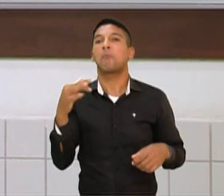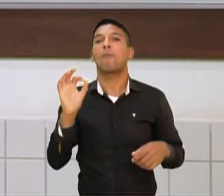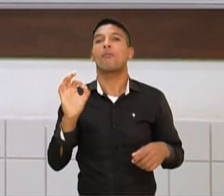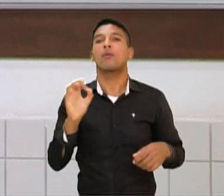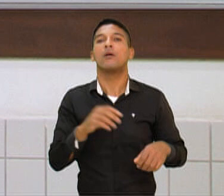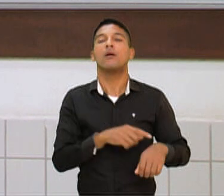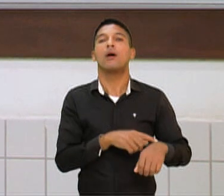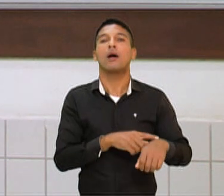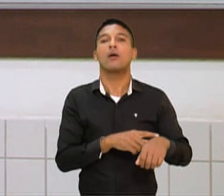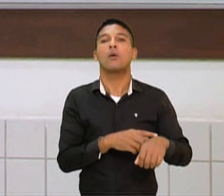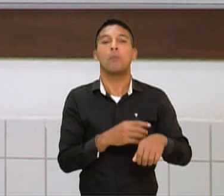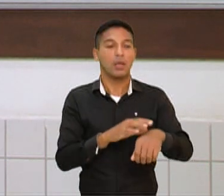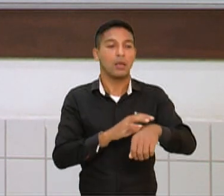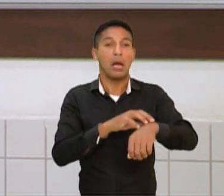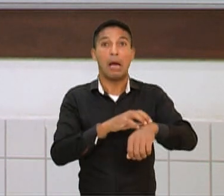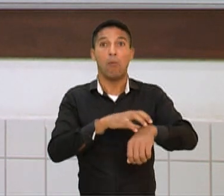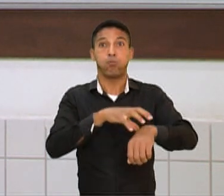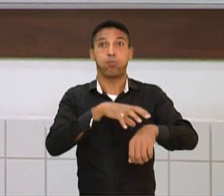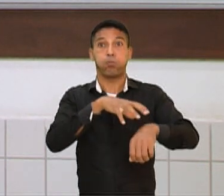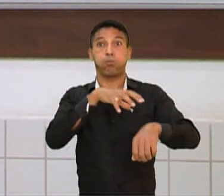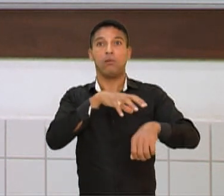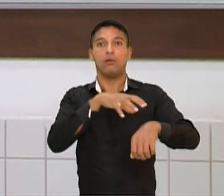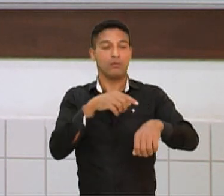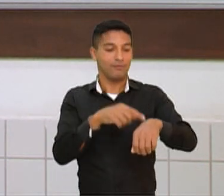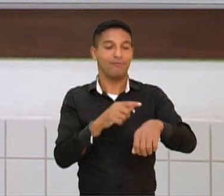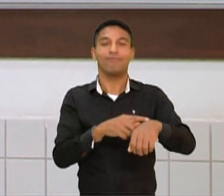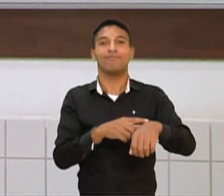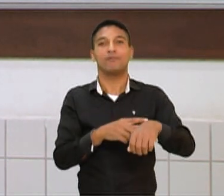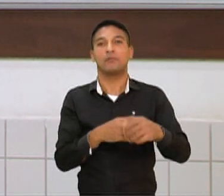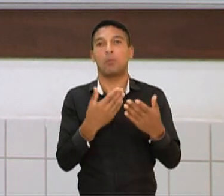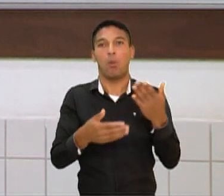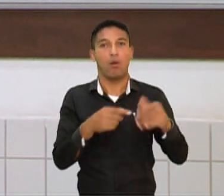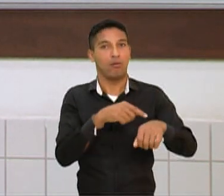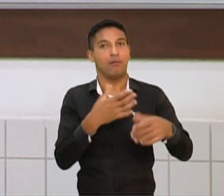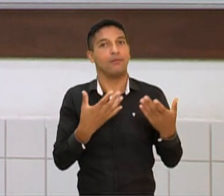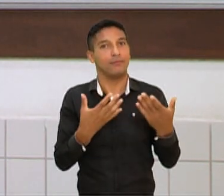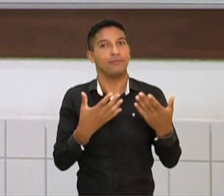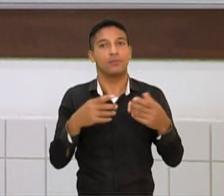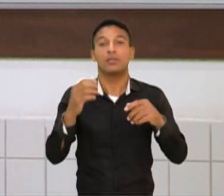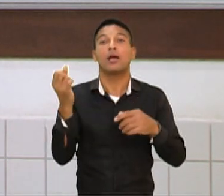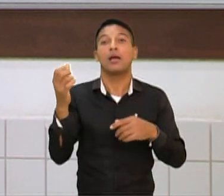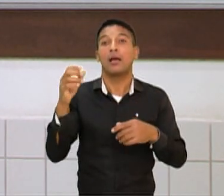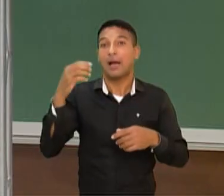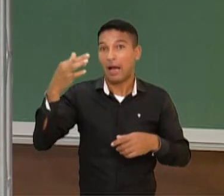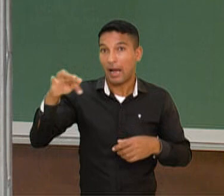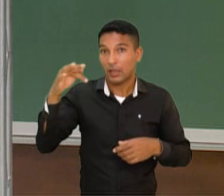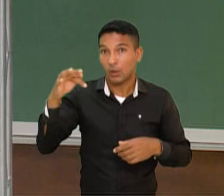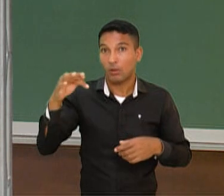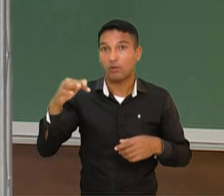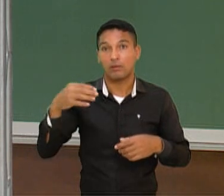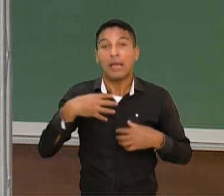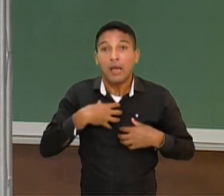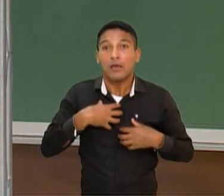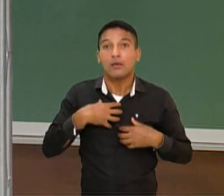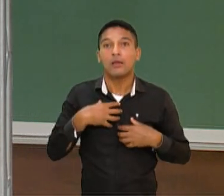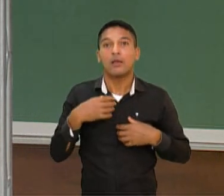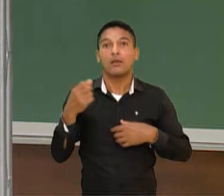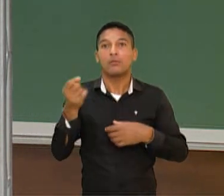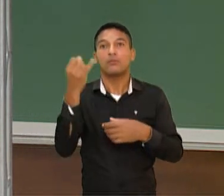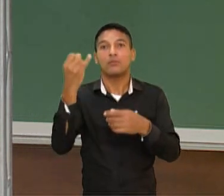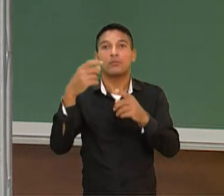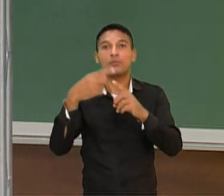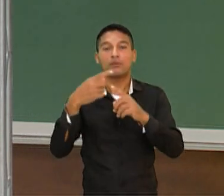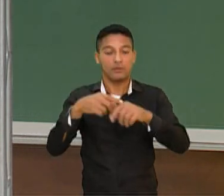membro, inclusive. Então, a dor é muito importante. Tudo bem? Vamos continuar aqui falando um pouquinho sobre a pele,